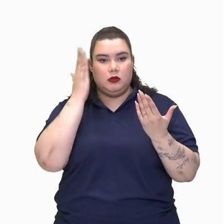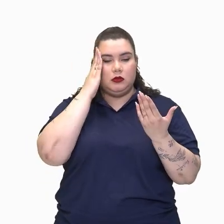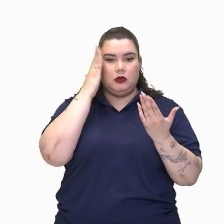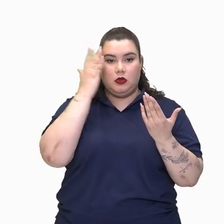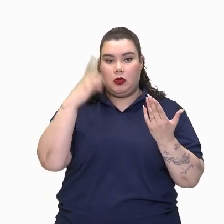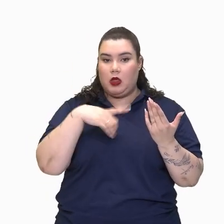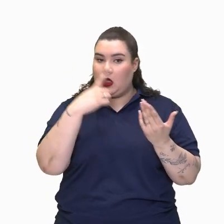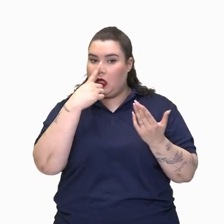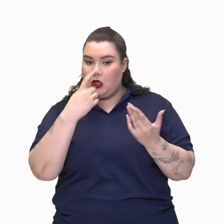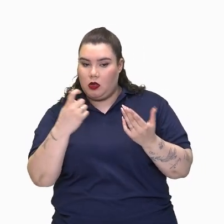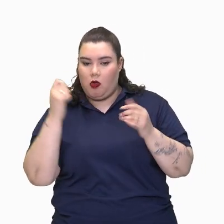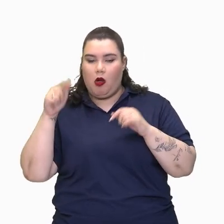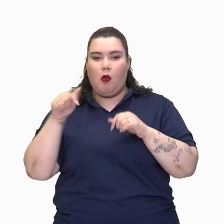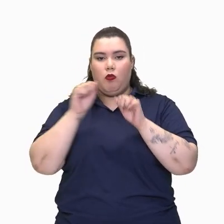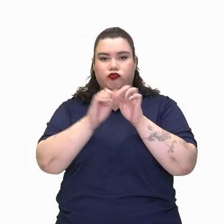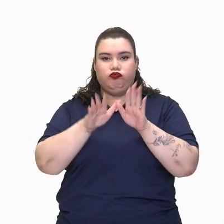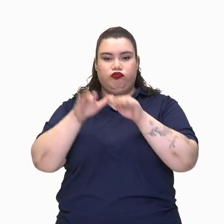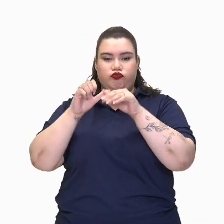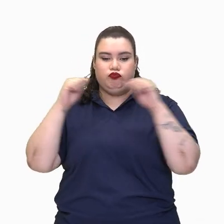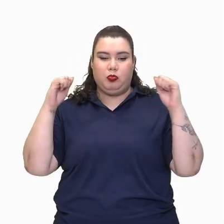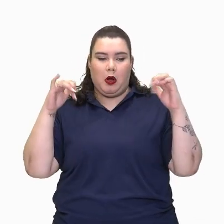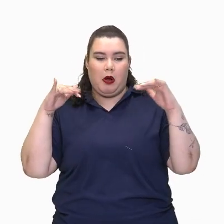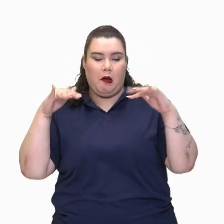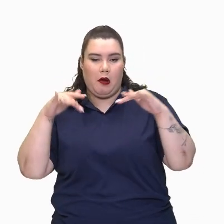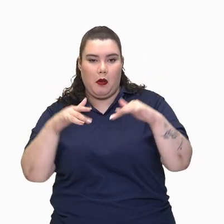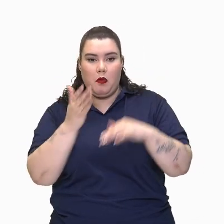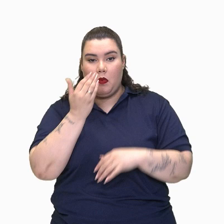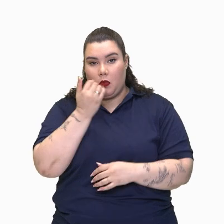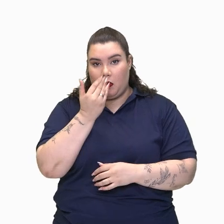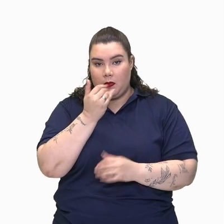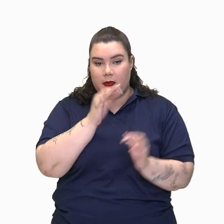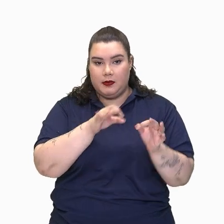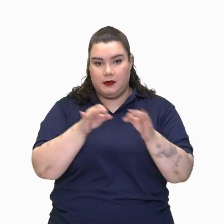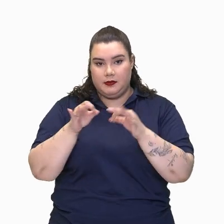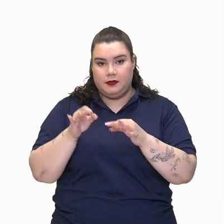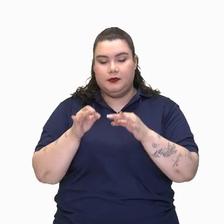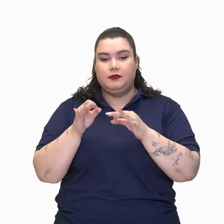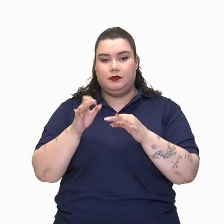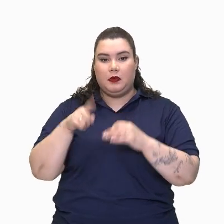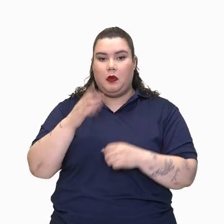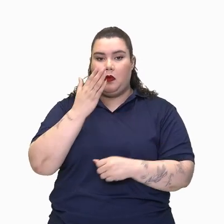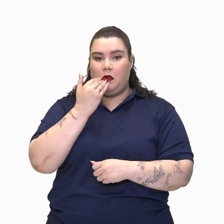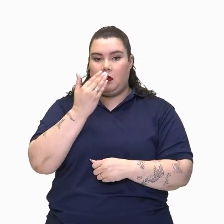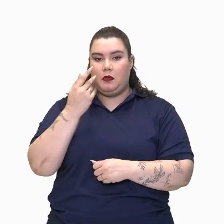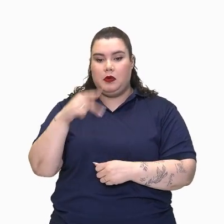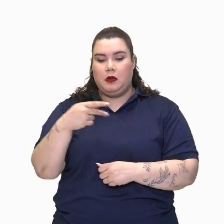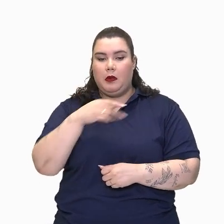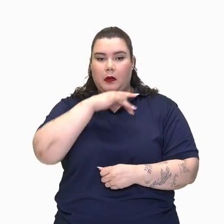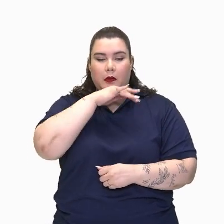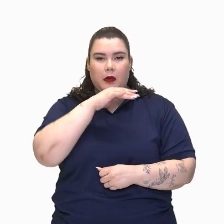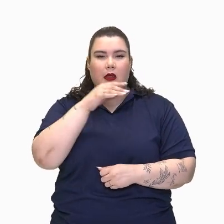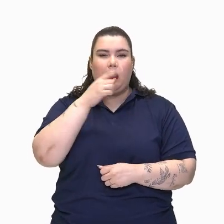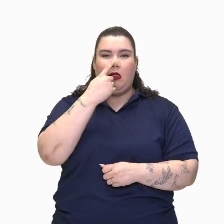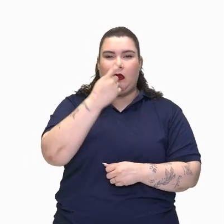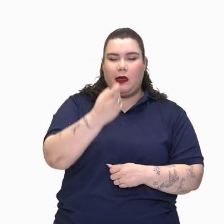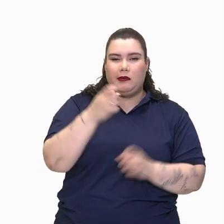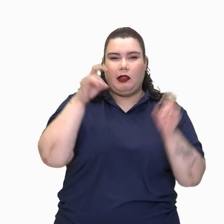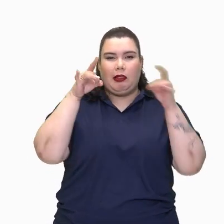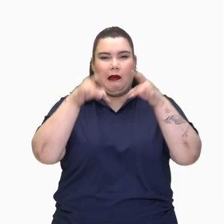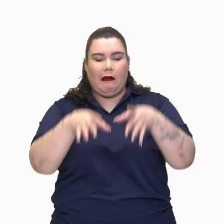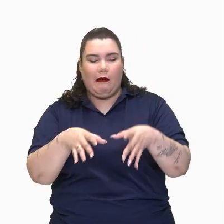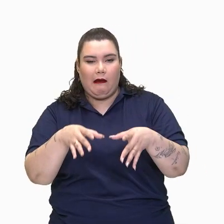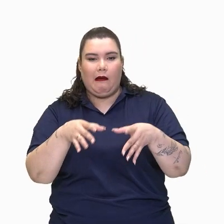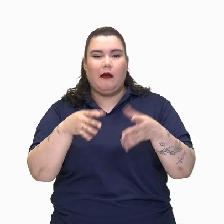tem lixo, o urubu vai atrás ali da sua comida, né? Ele se alimenta exatamente desses restos ali que são jogados,